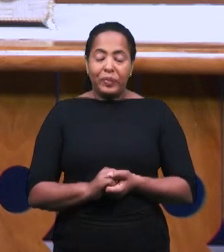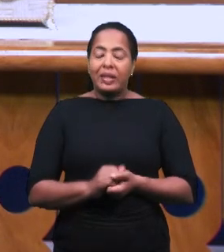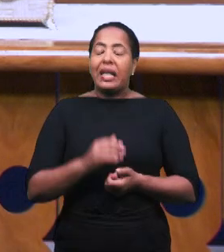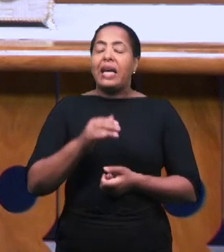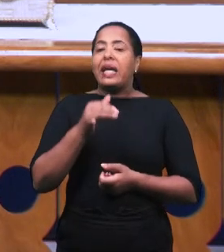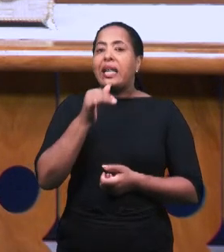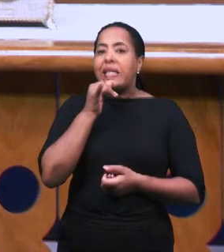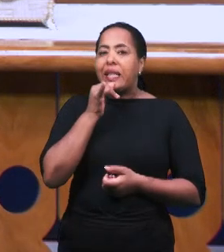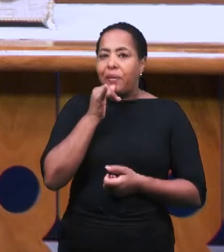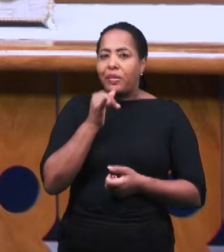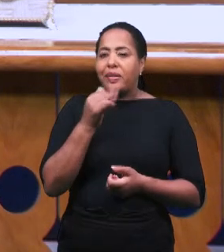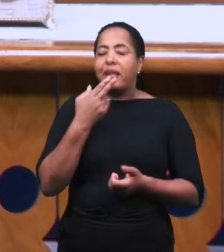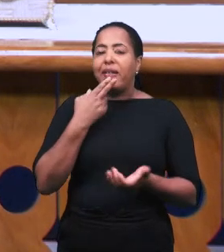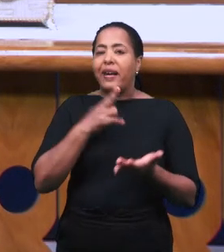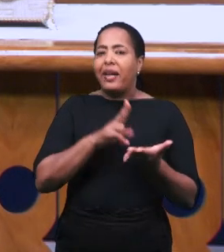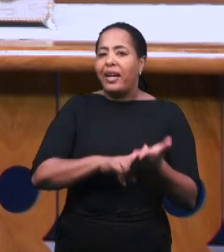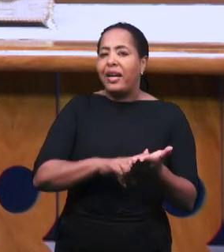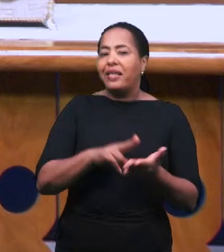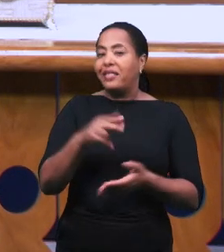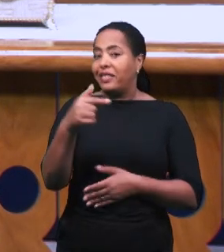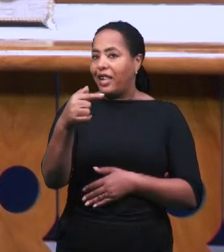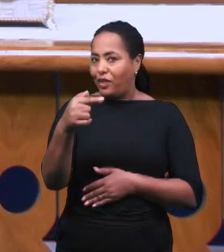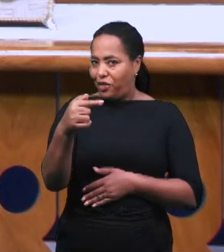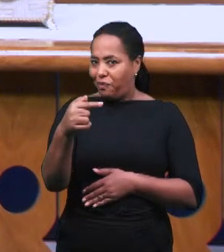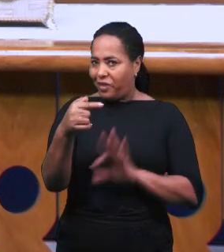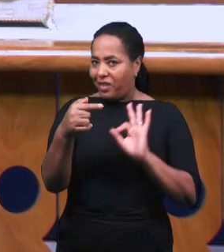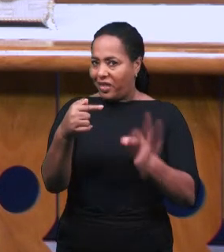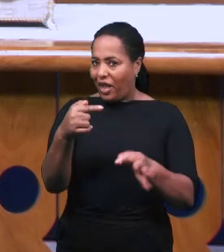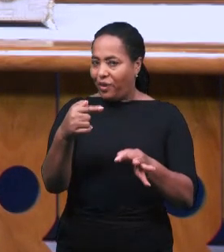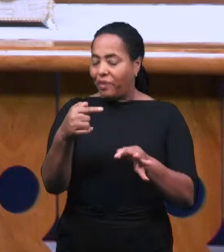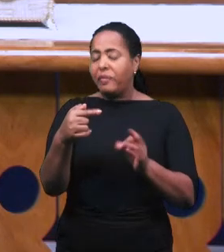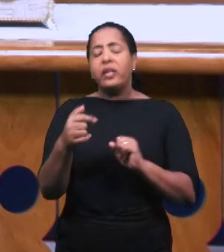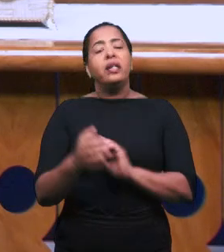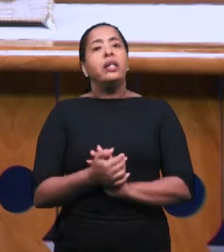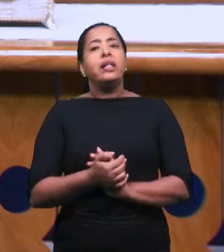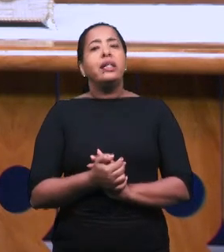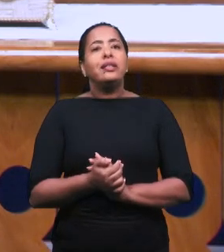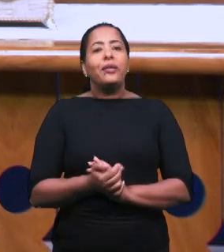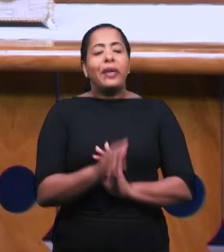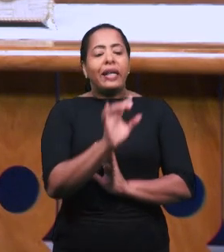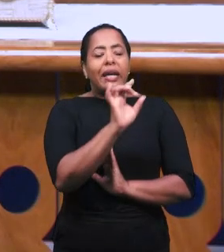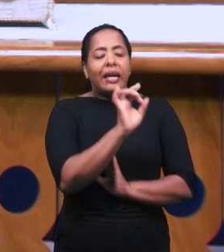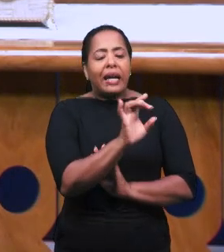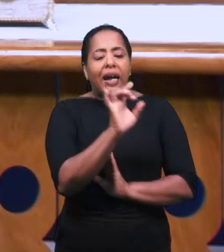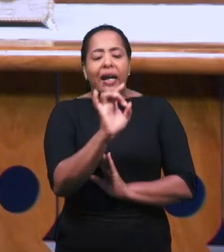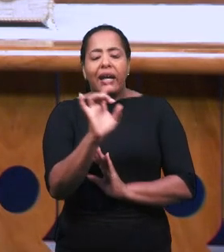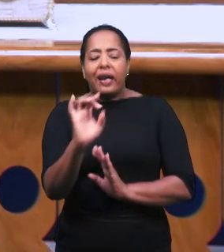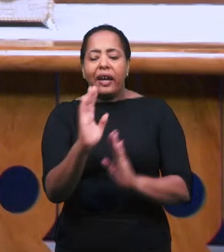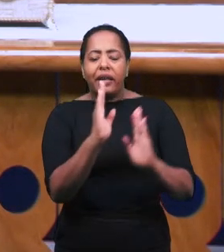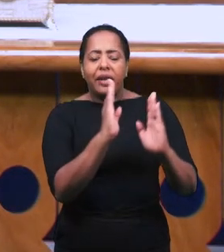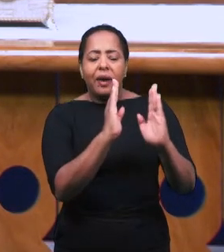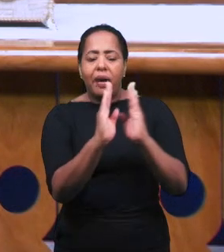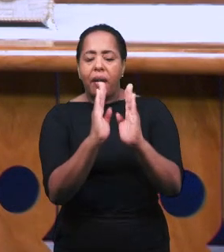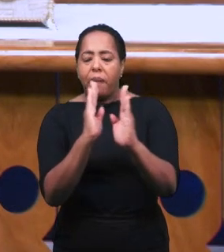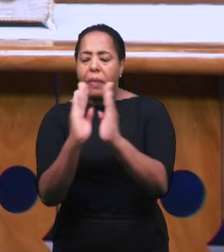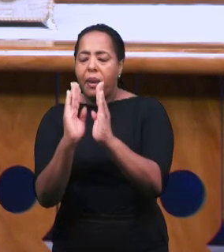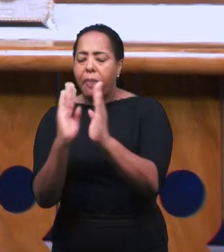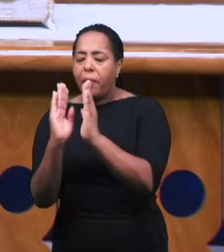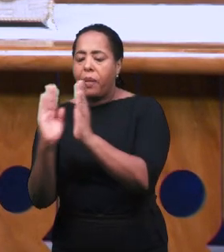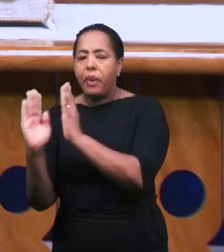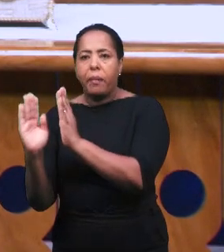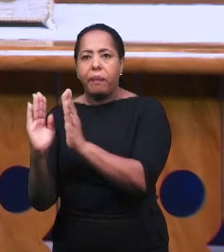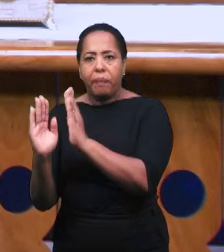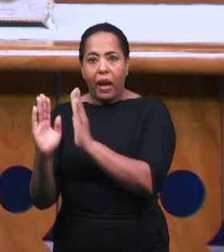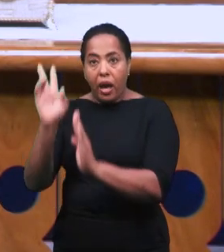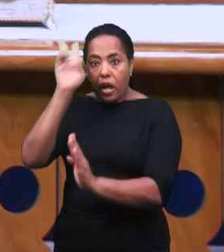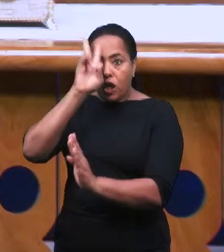cartas. As 7 cartas para cada período histórico e